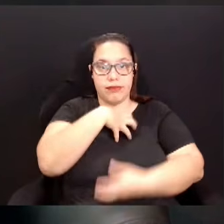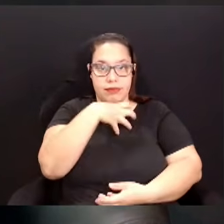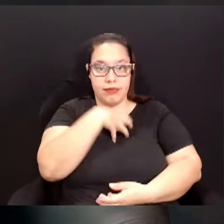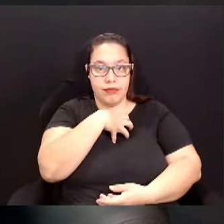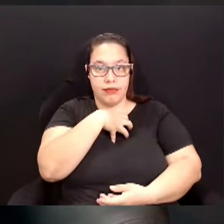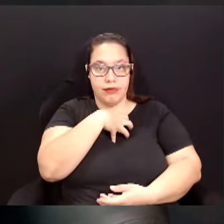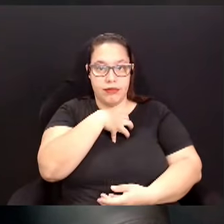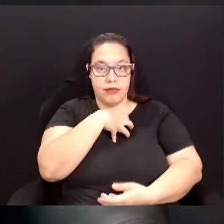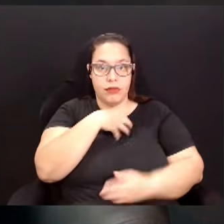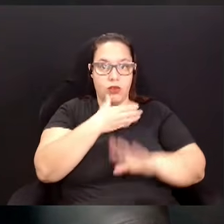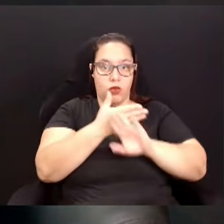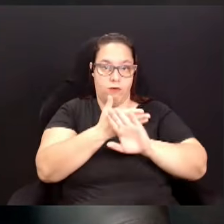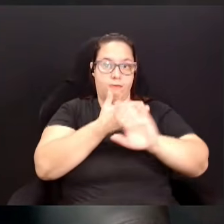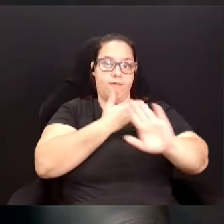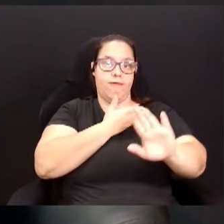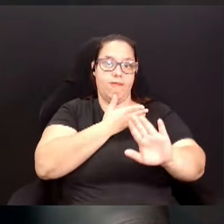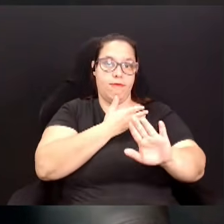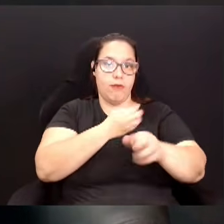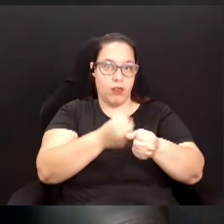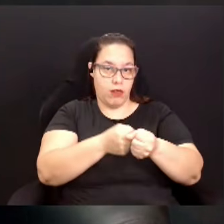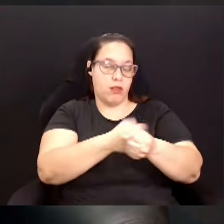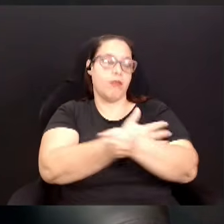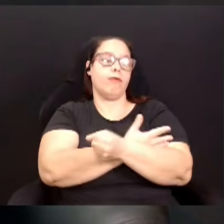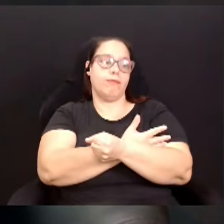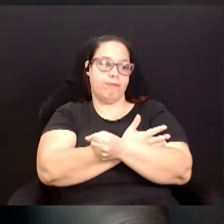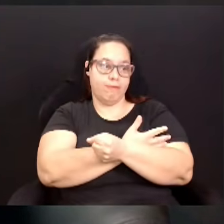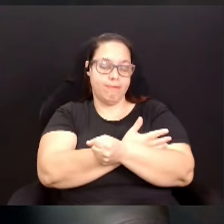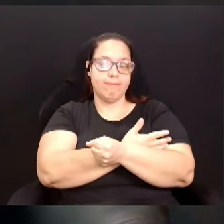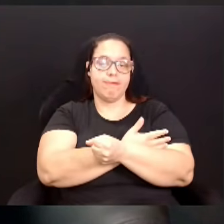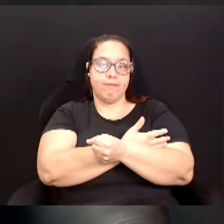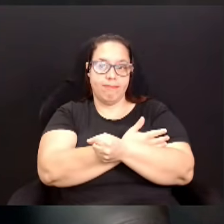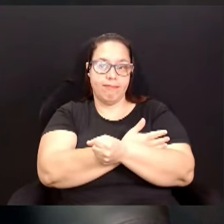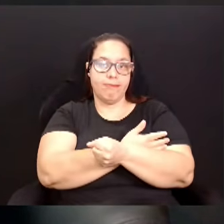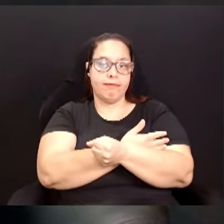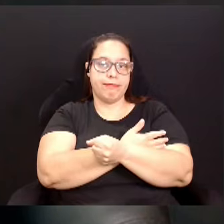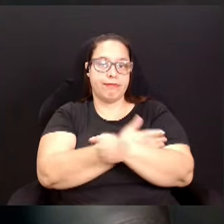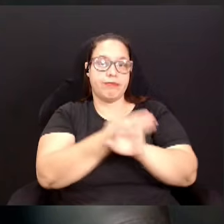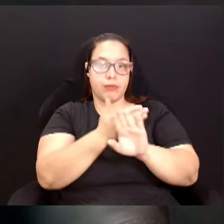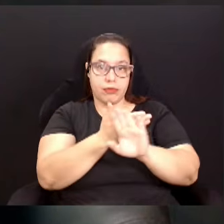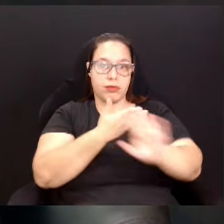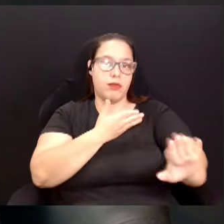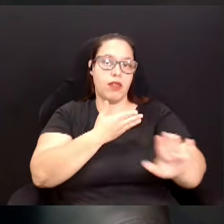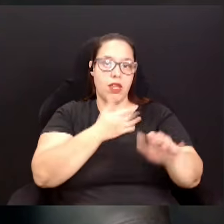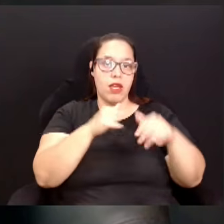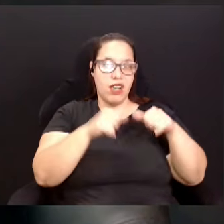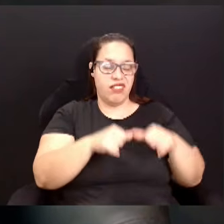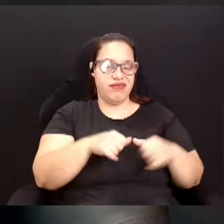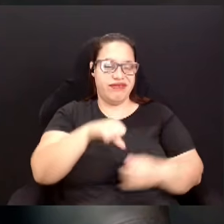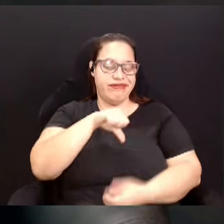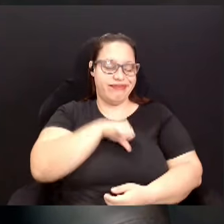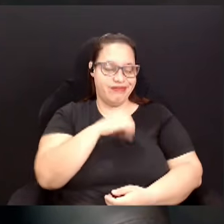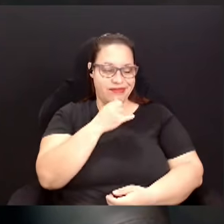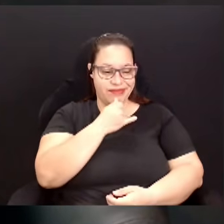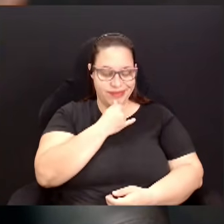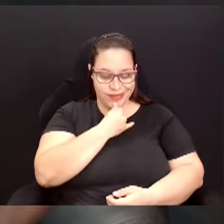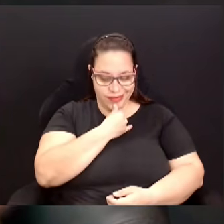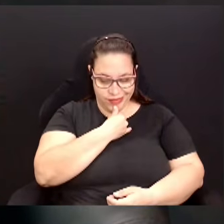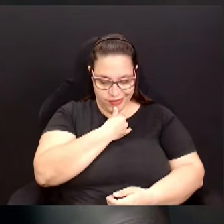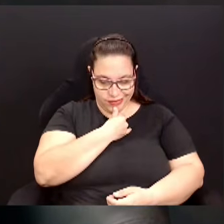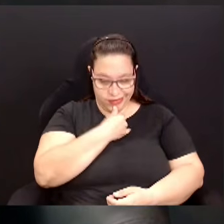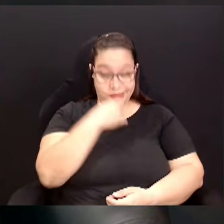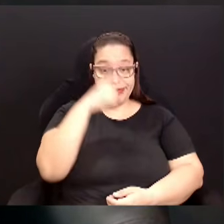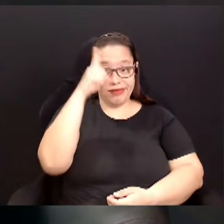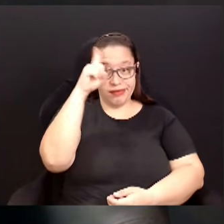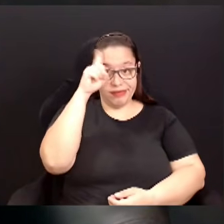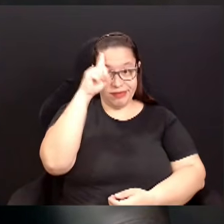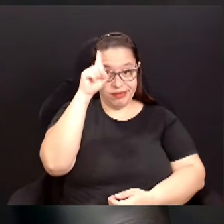afastamento emocional. Então, a tendência é que a gente se afaste e fique até desmotivado ali para trazer o cotidiano, né? Por